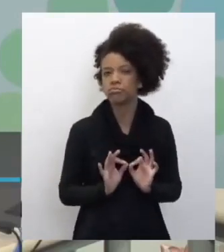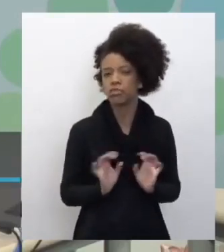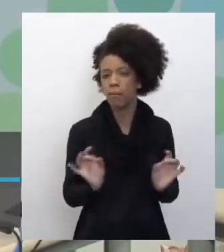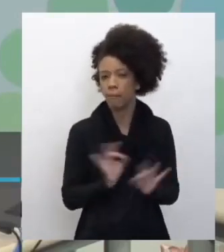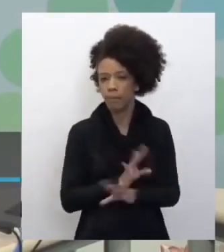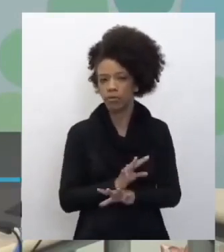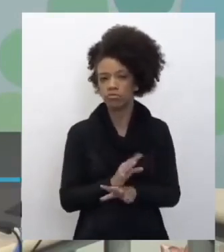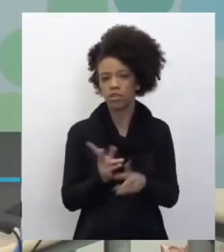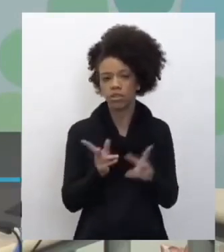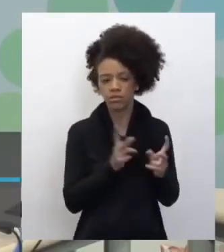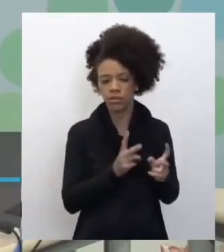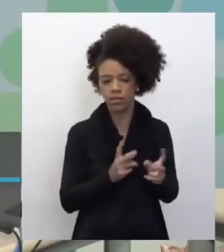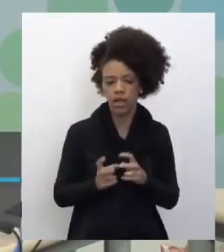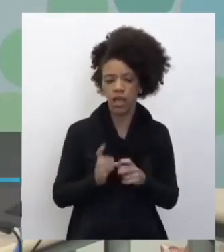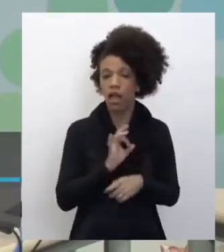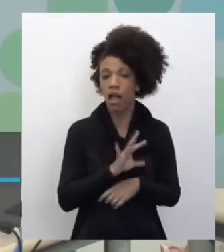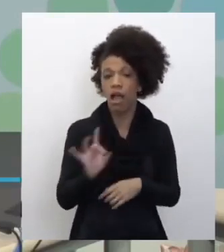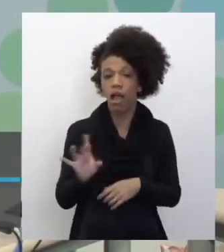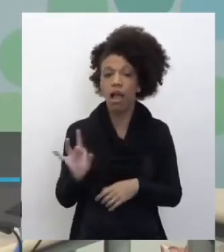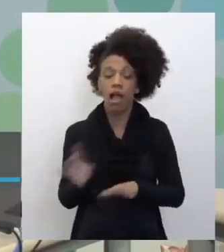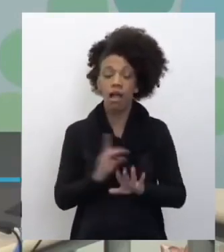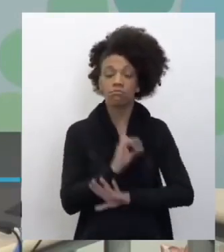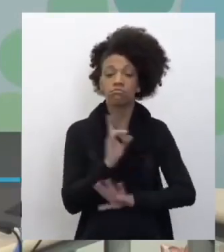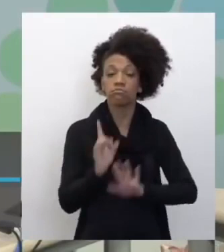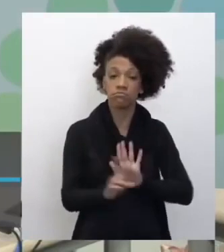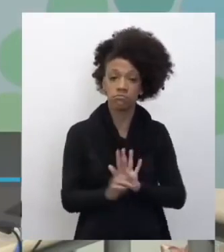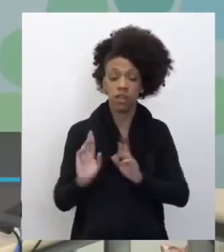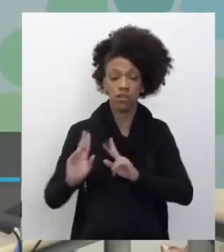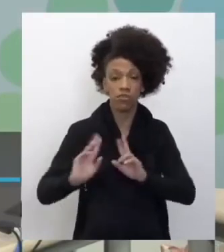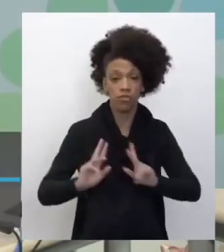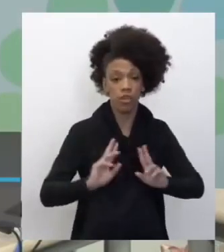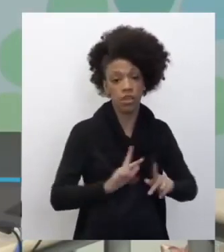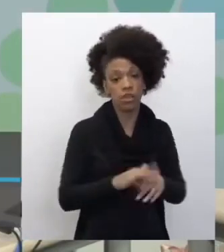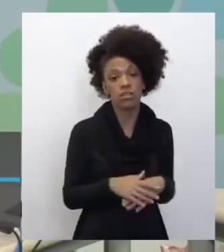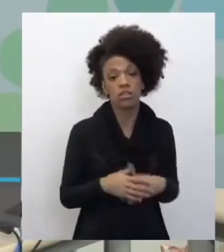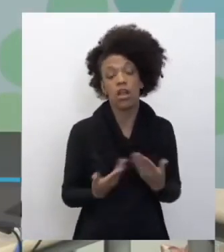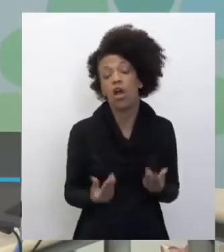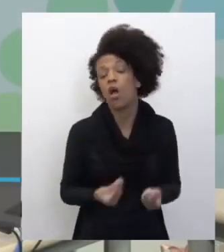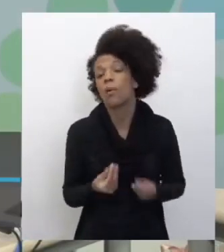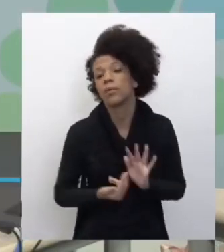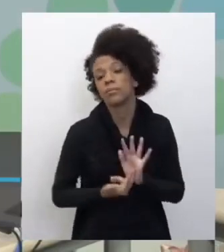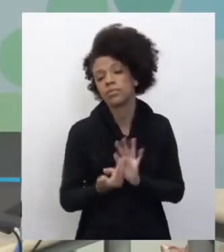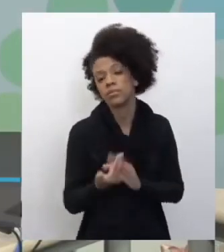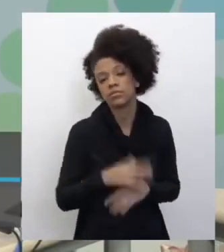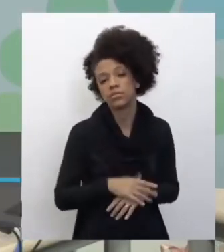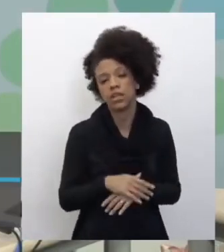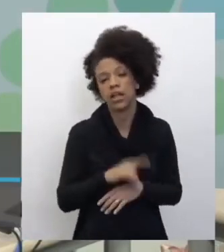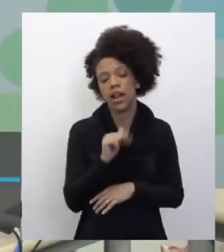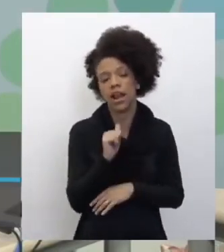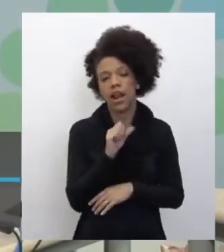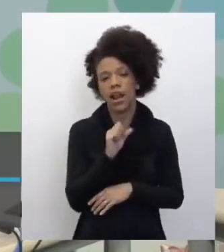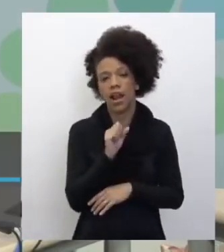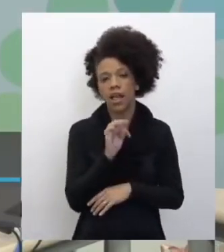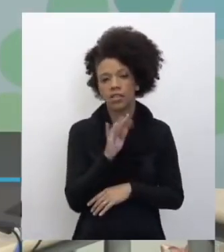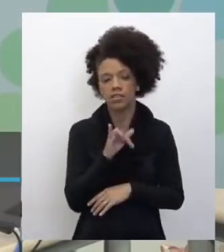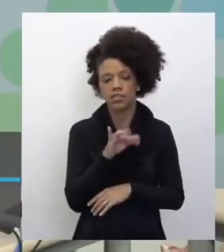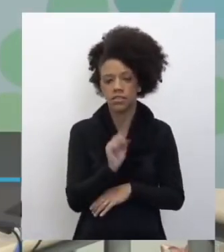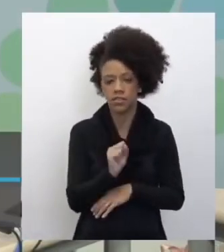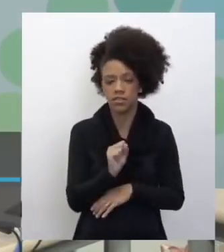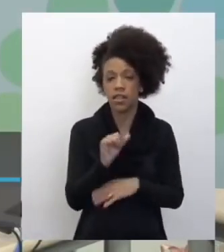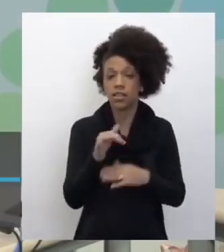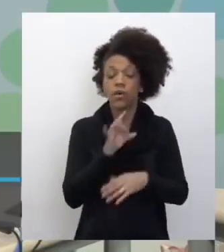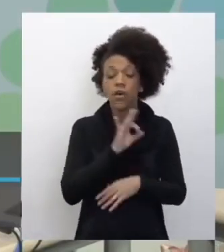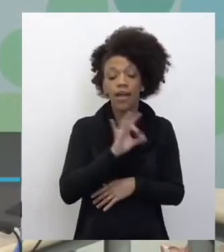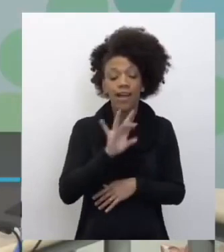que identificavam cada personagem, diferenciavam um do outro, que era como eles se apresentavam para o público, a gente chamava isso de látice, tá? Então,